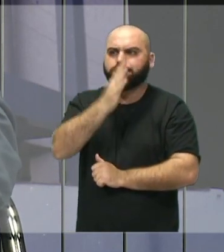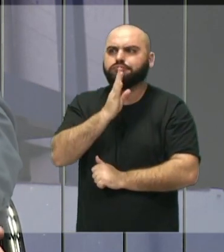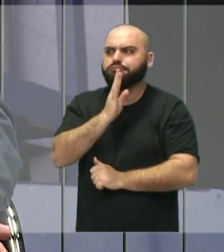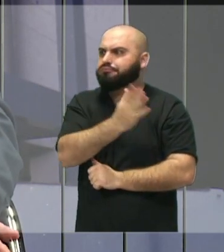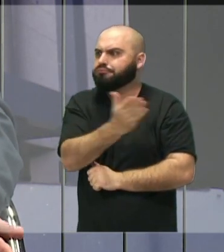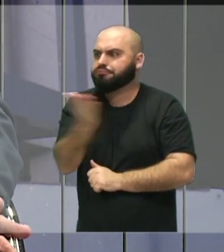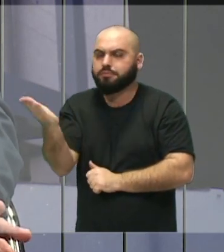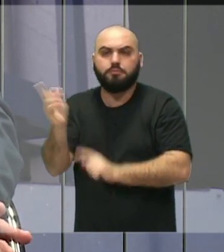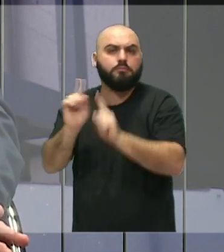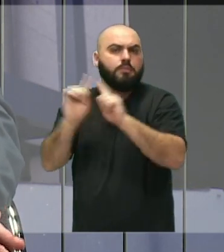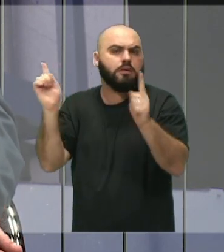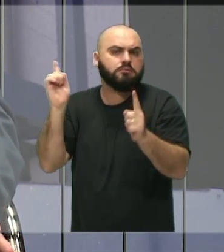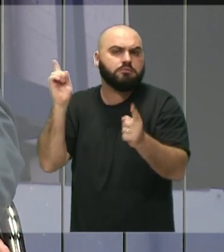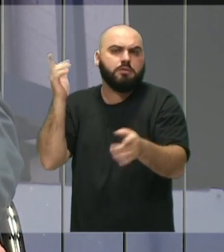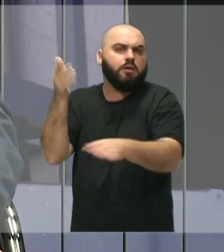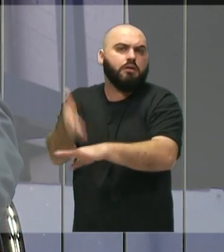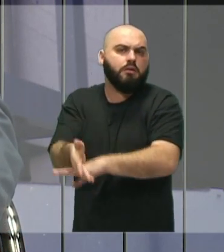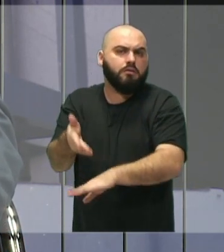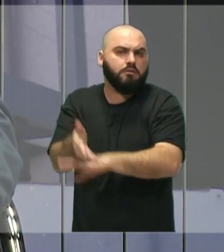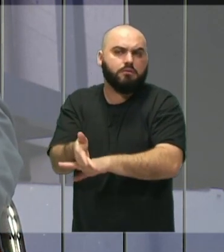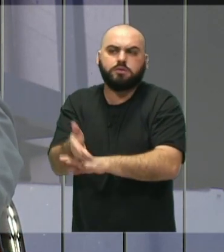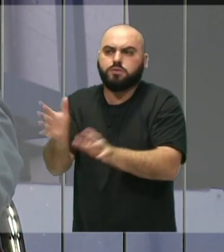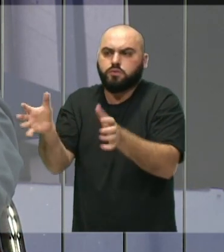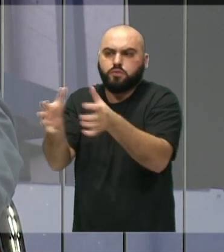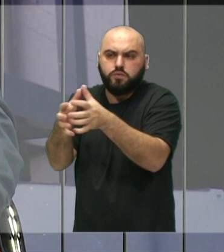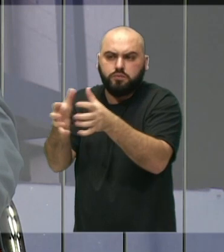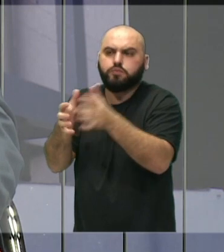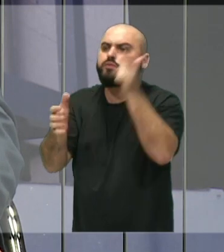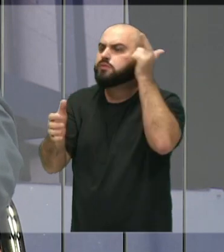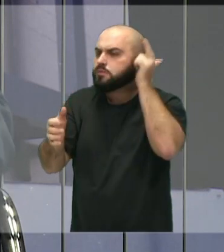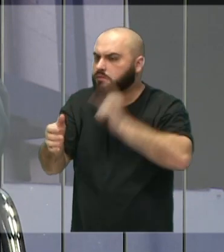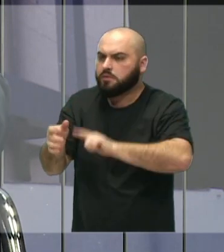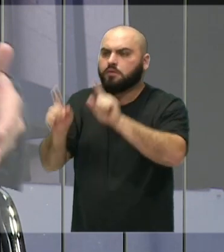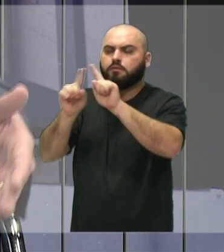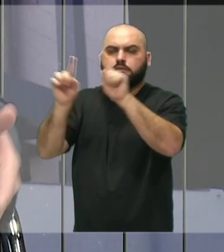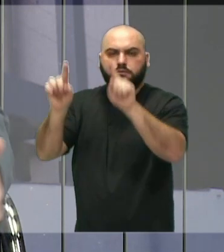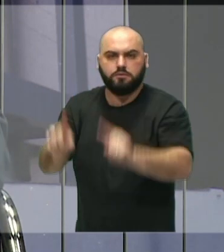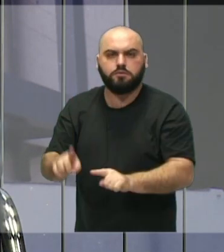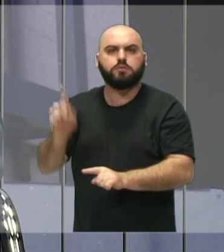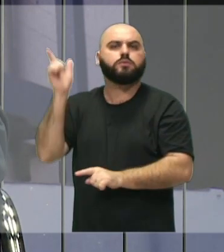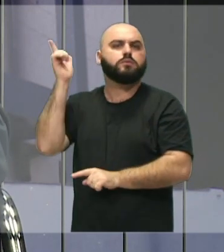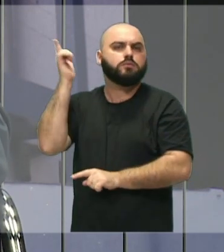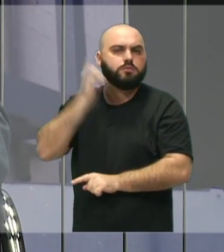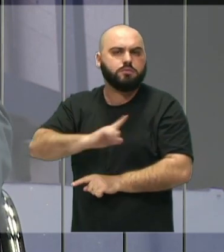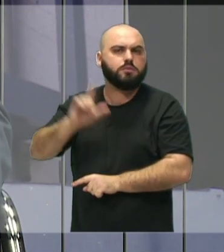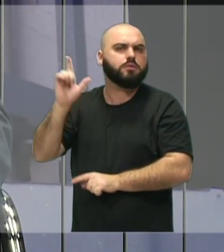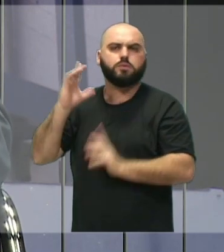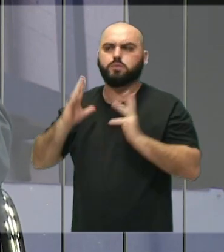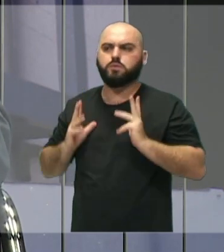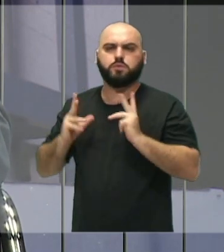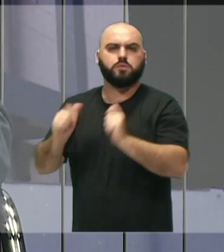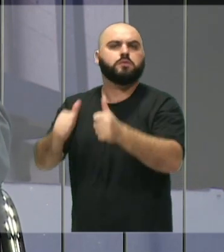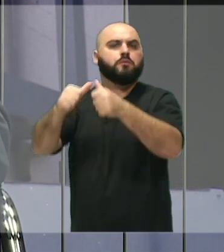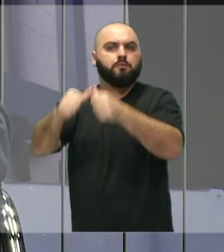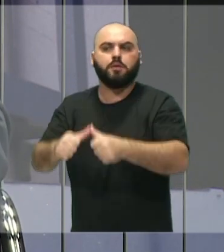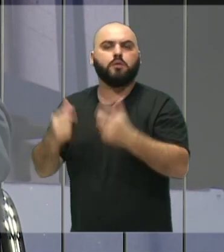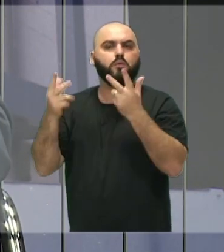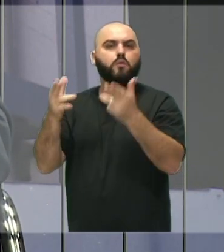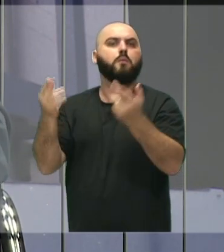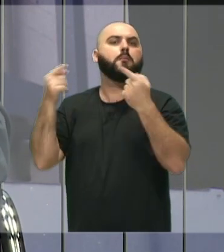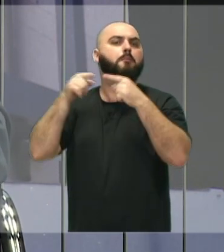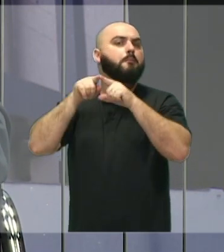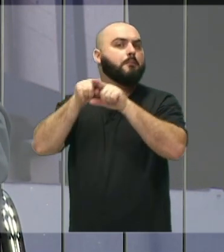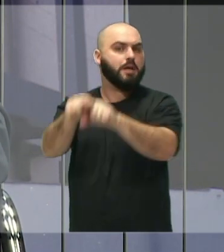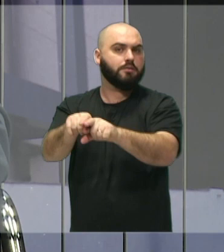acho que quando você entra com humildade, você conquista a tua equipe, o servidor principalmente, que da casa ali, ele passa a ser um parceiro, se você